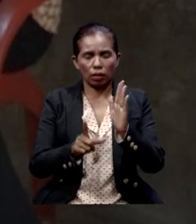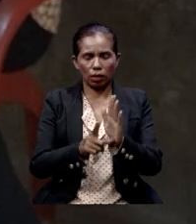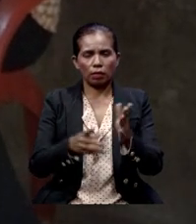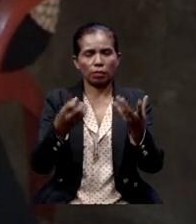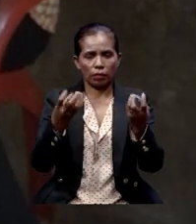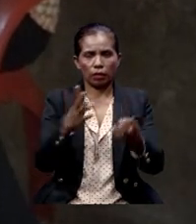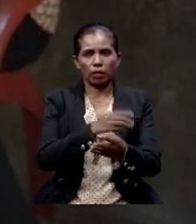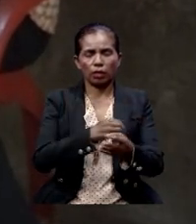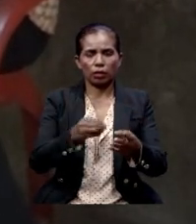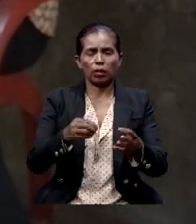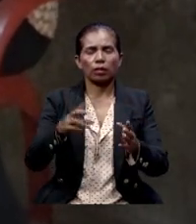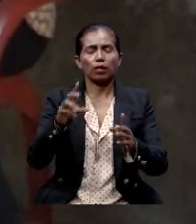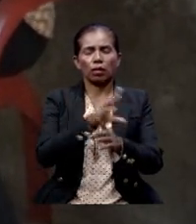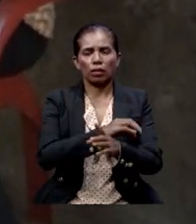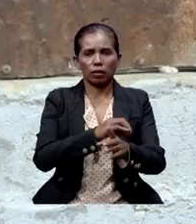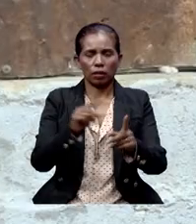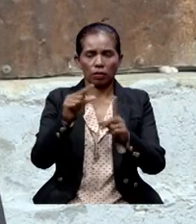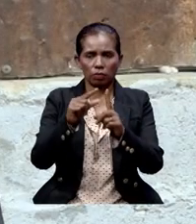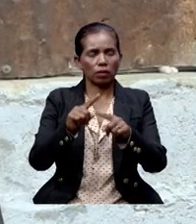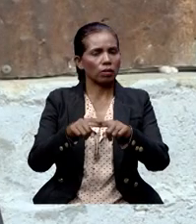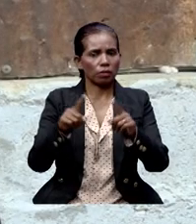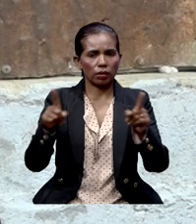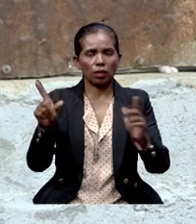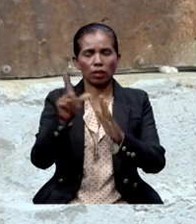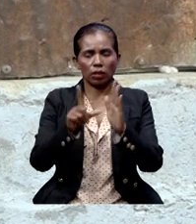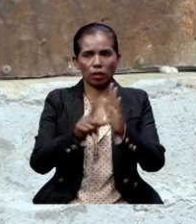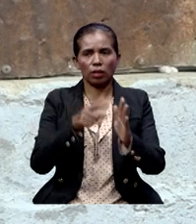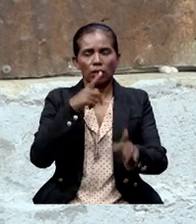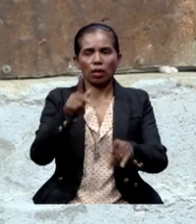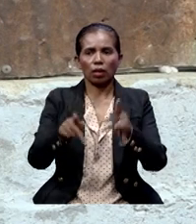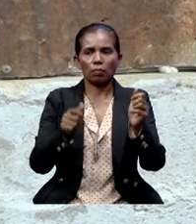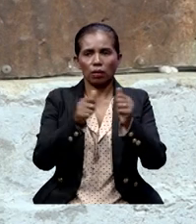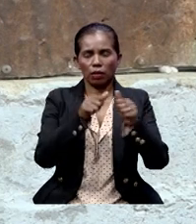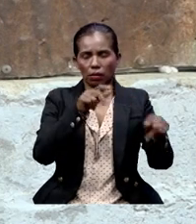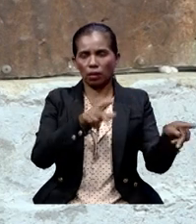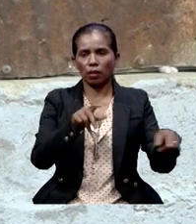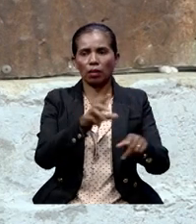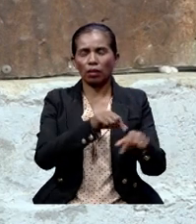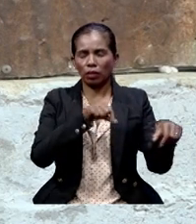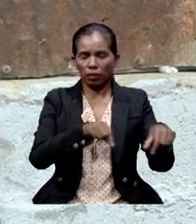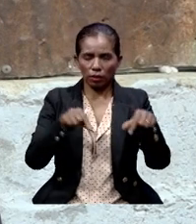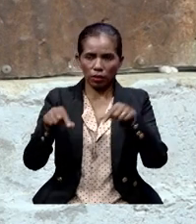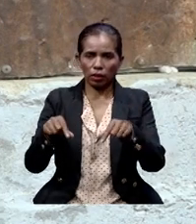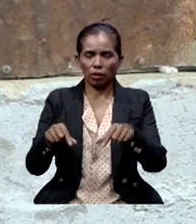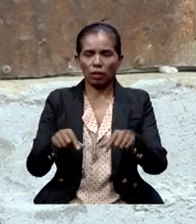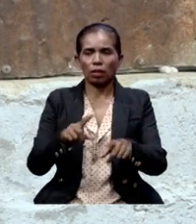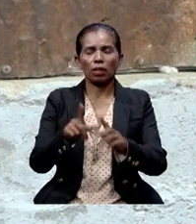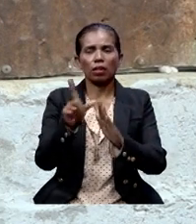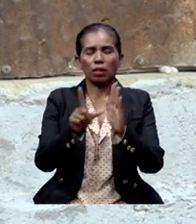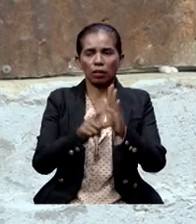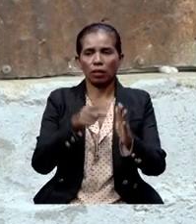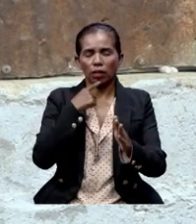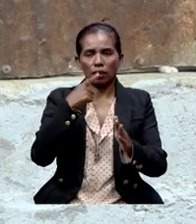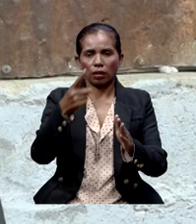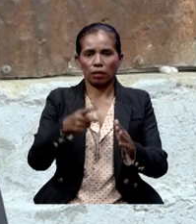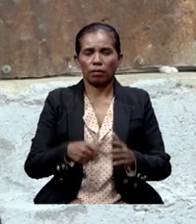ni terminologia la hanesa lei ina dehan ema ho sidadang ne bema ko condition deficiencia mas lei wan musumai val